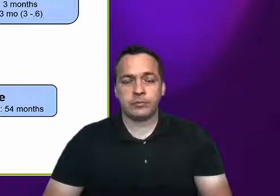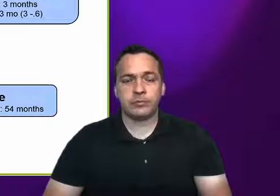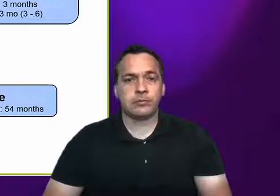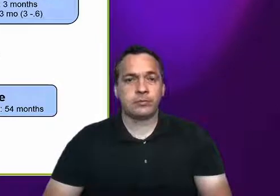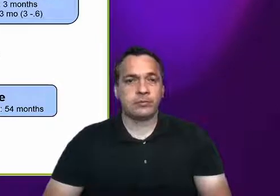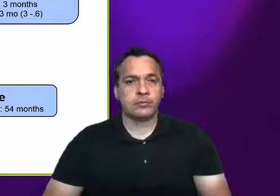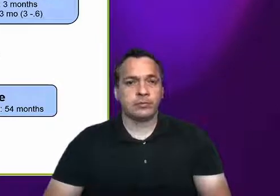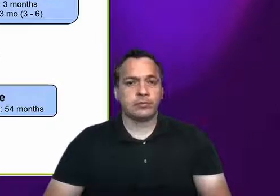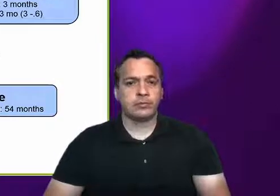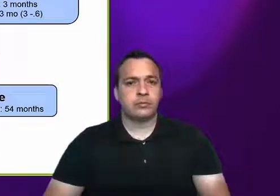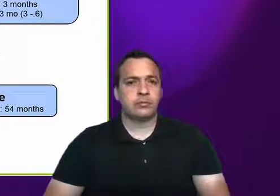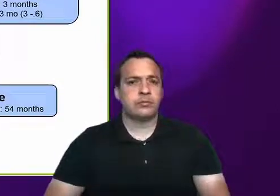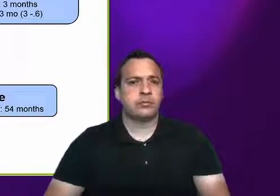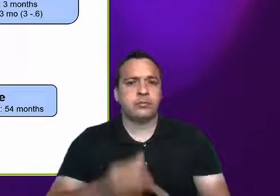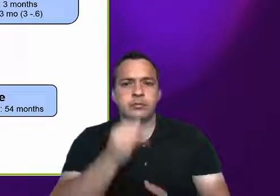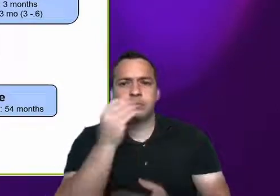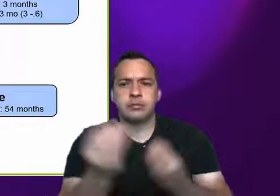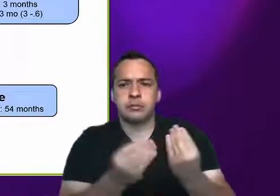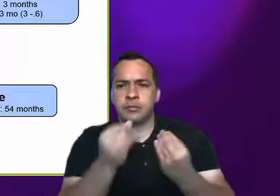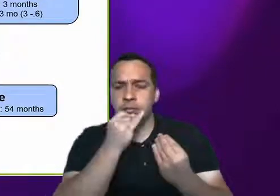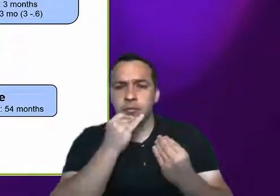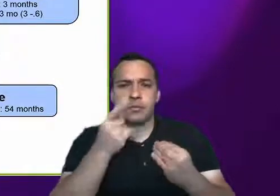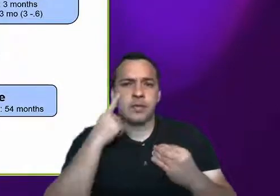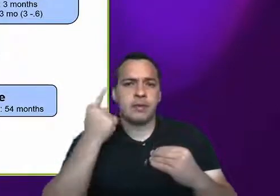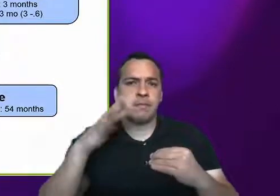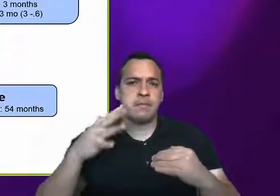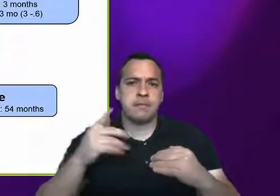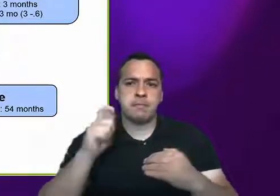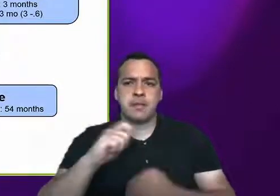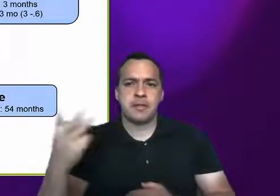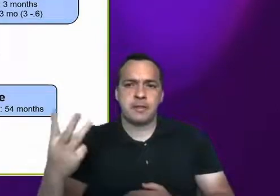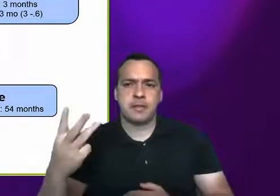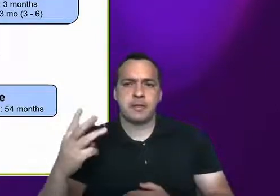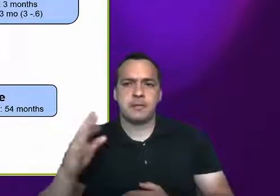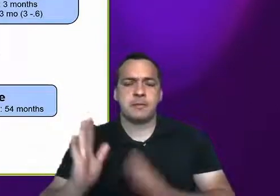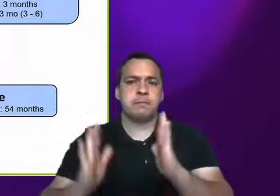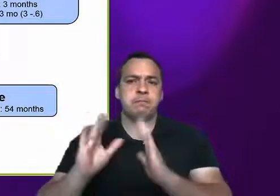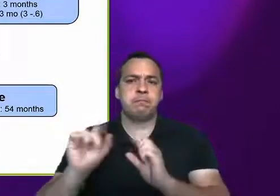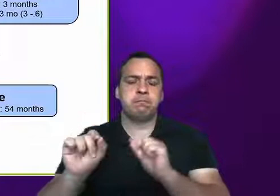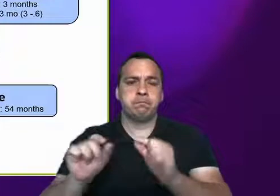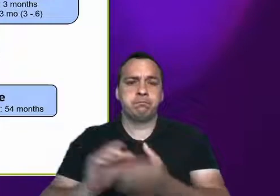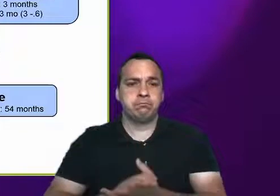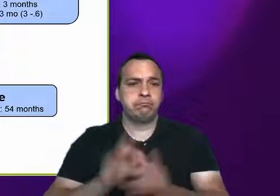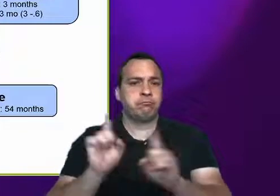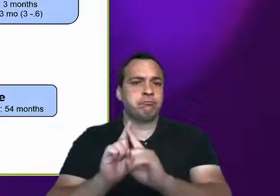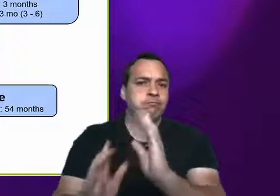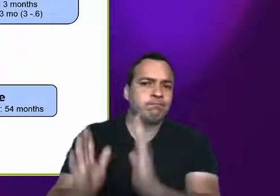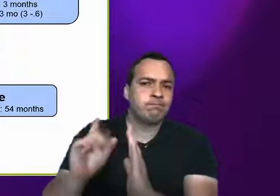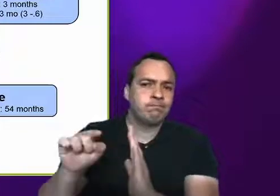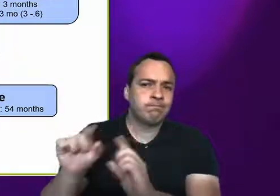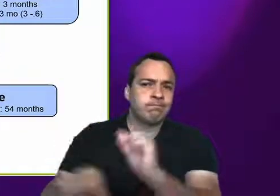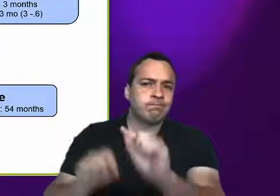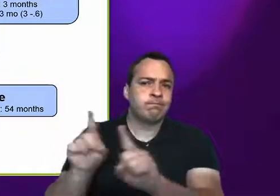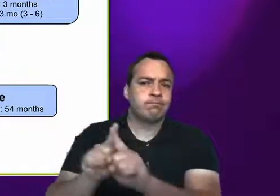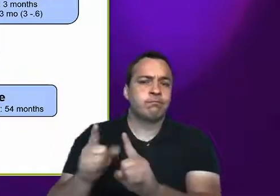fazer a terapia com soragem durante 3 meses e um período de